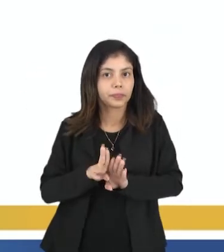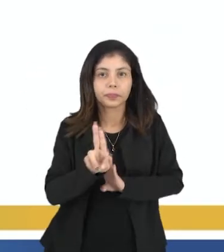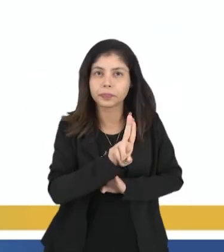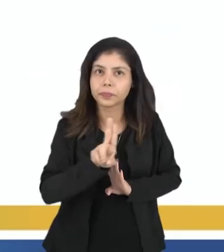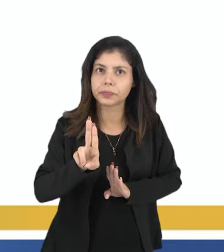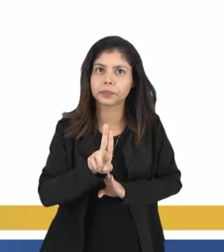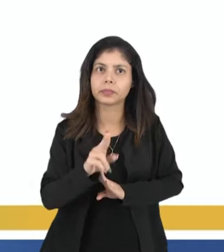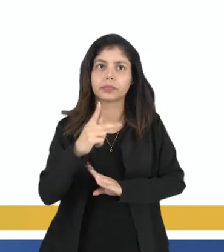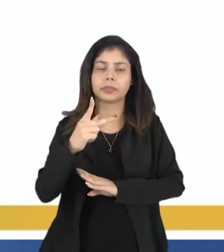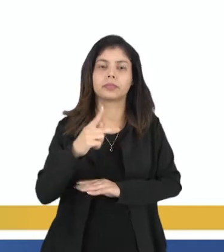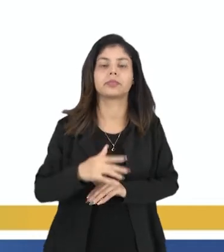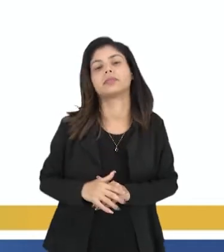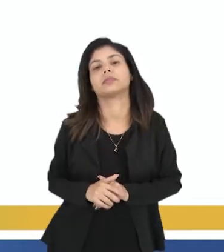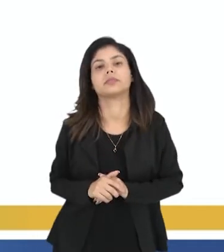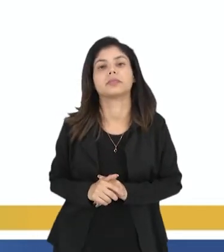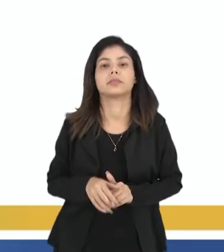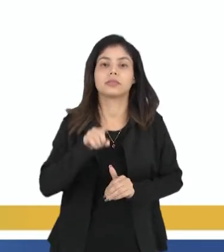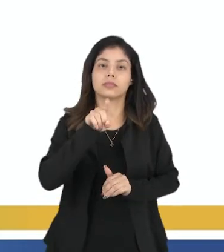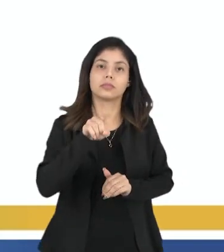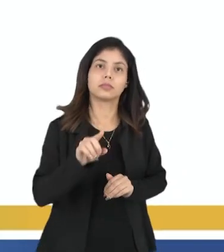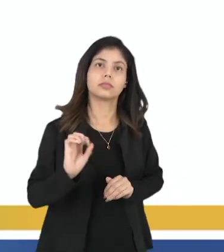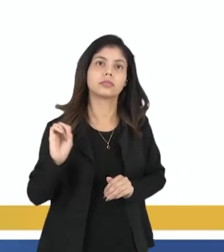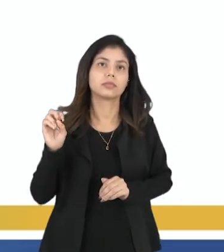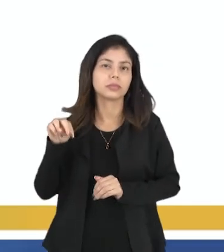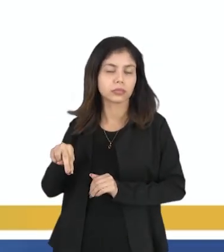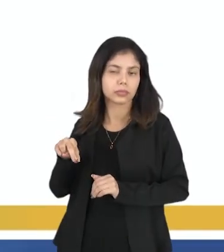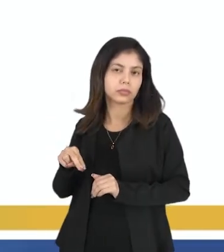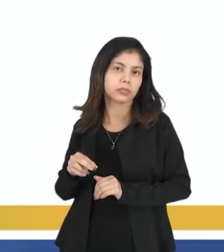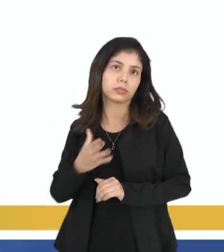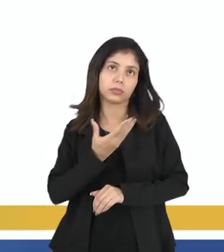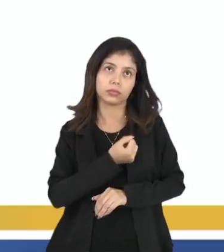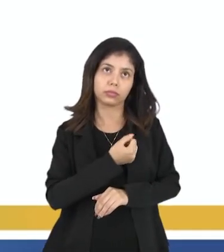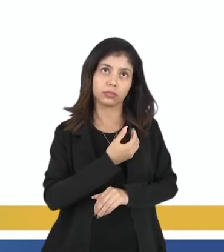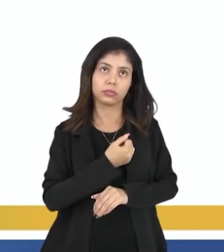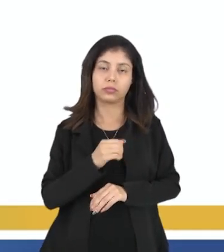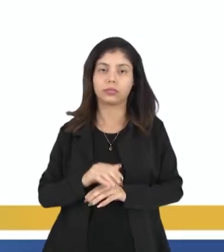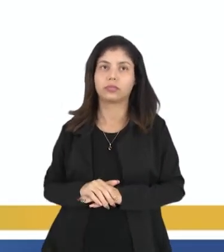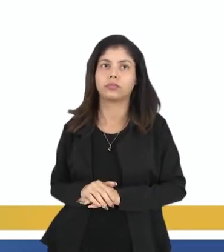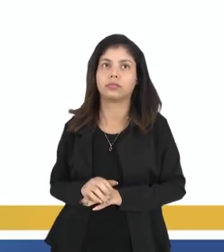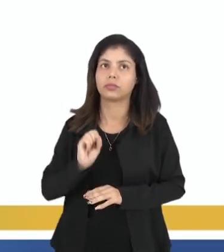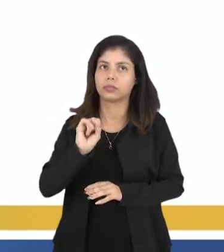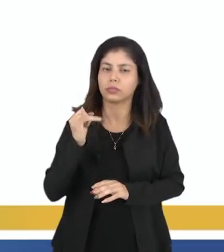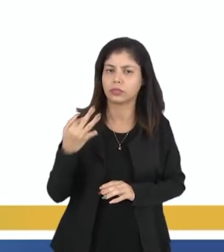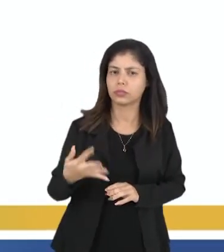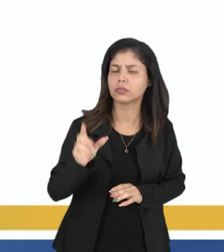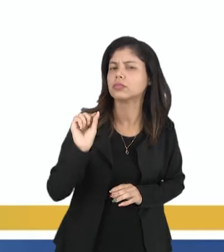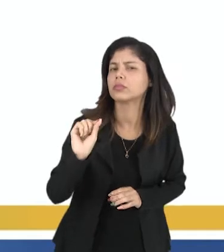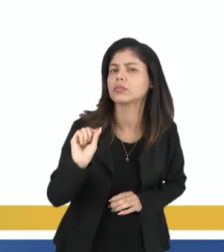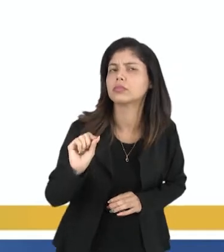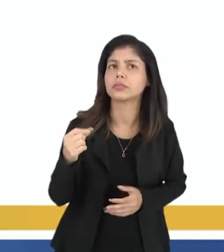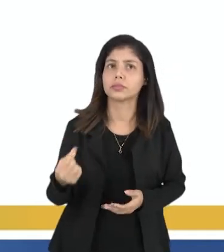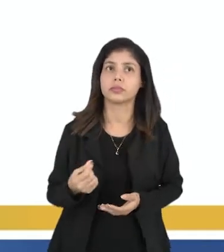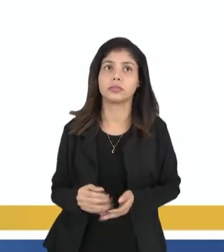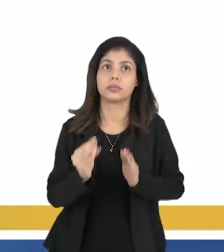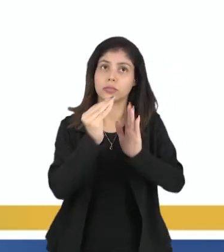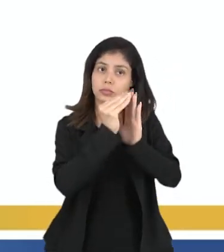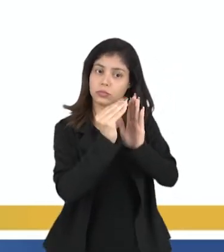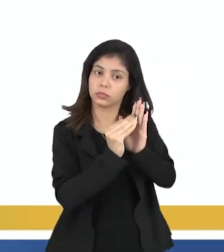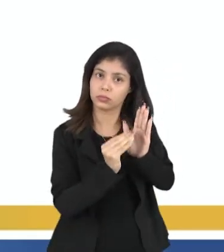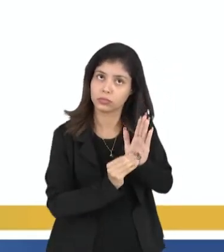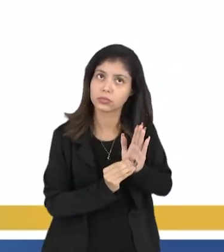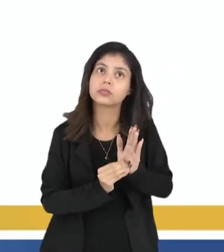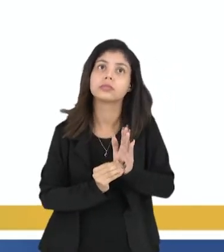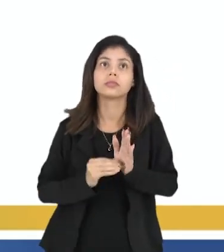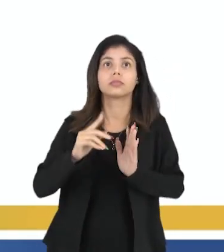nomenclatura de IP estão sendo que o n é o número de lado da base você fará da seguinte maneira dado um polígono